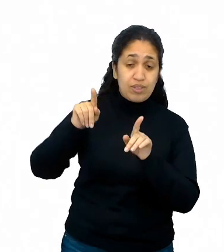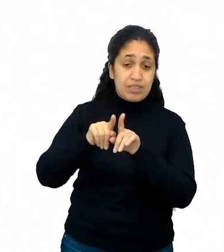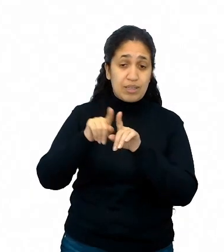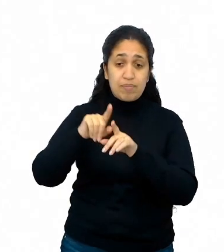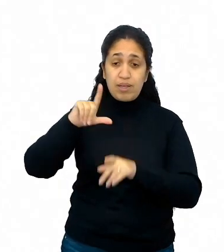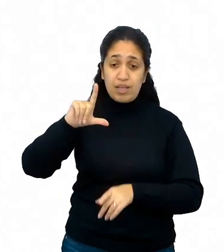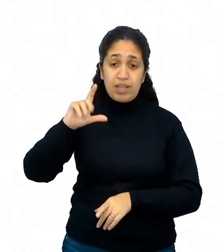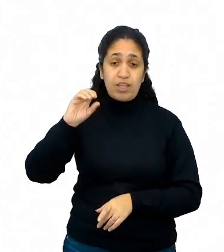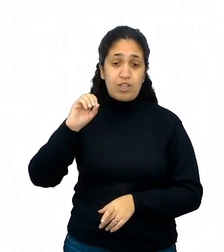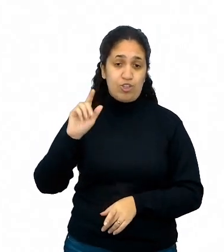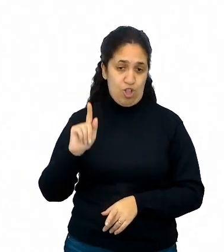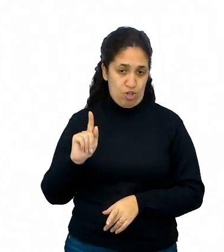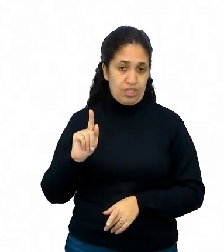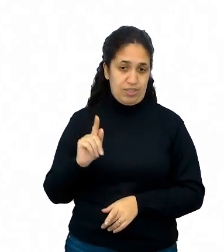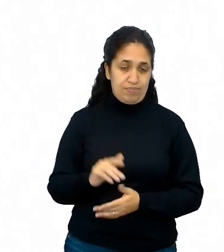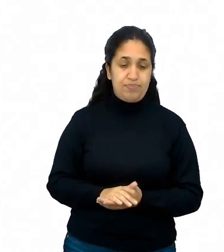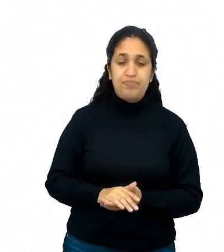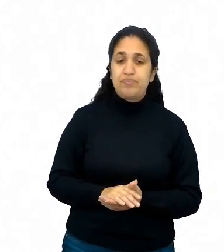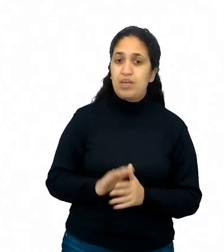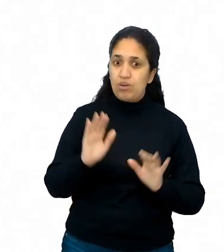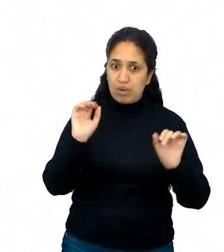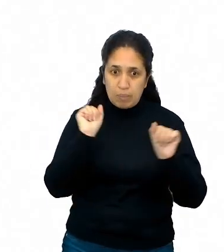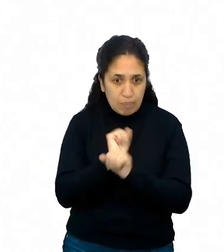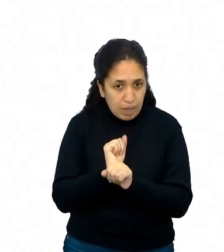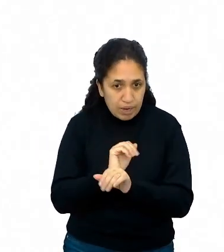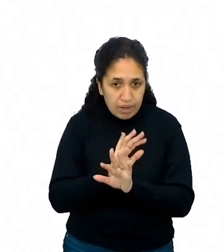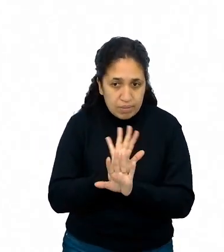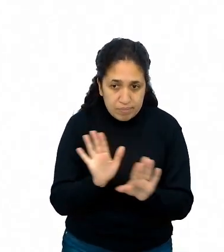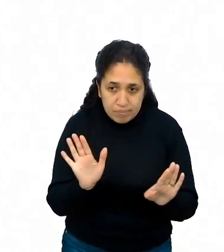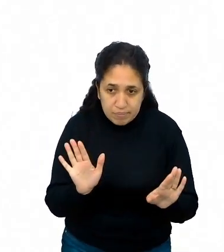exponencial e logaritmo. Para tudo.